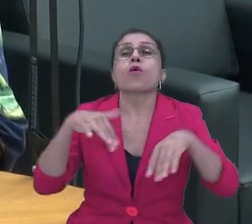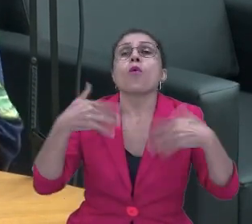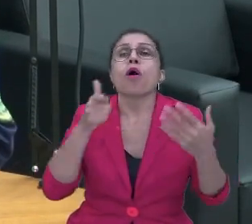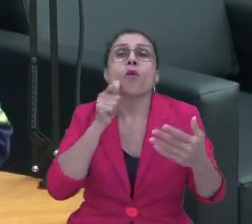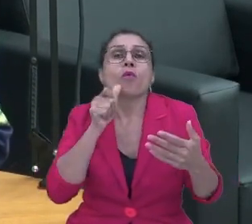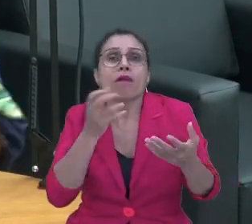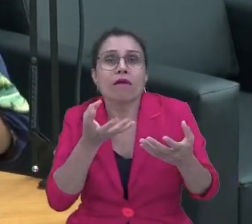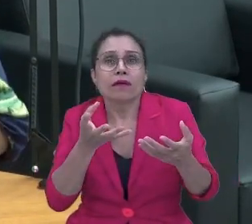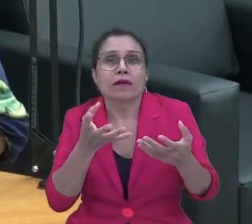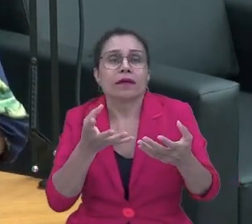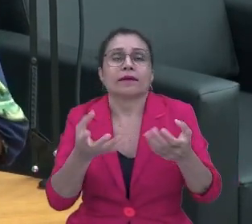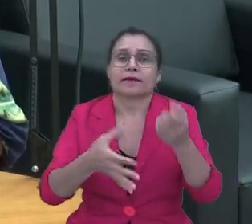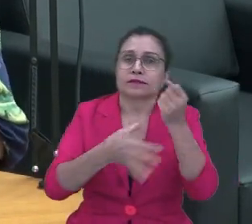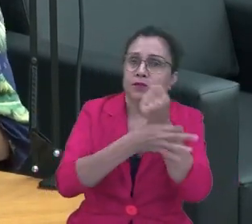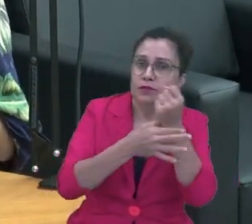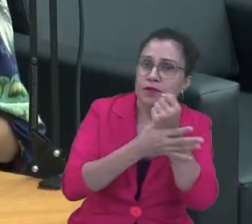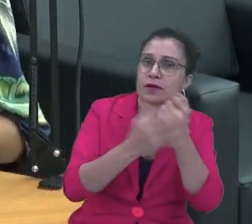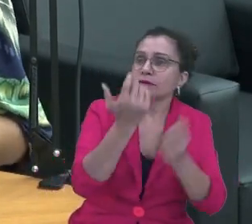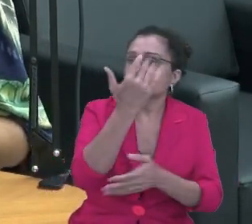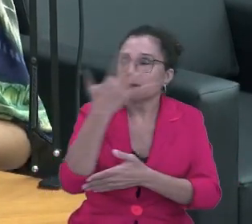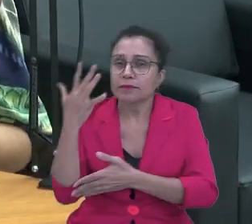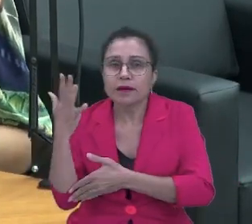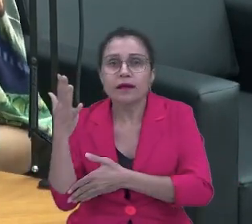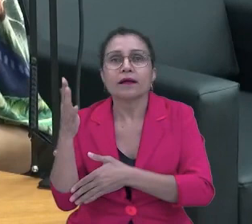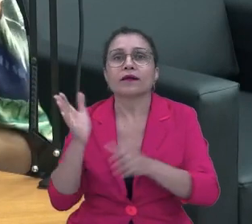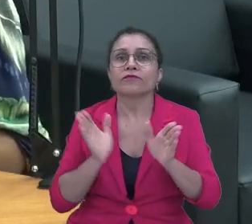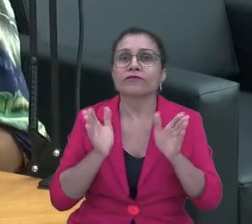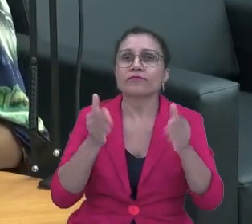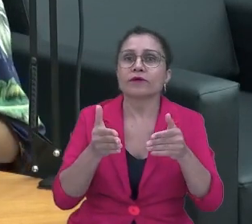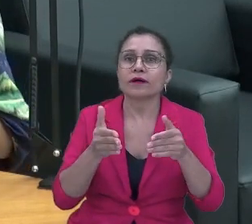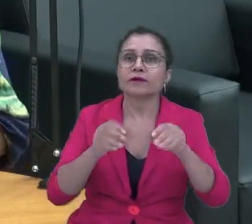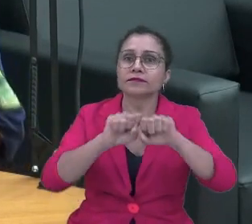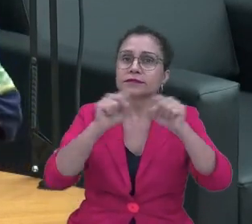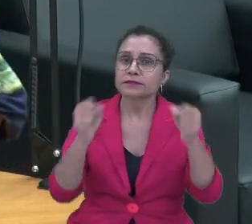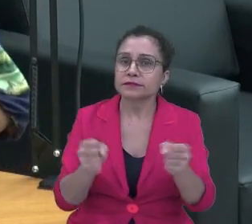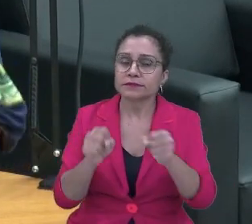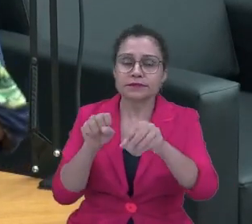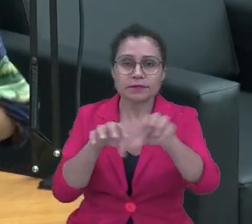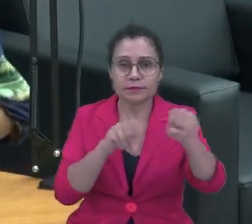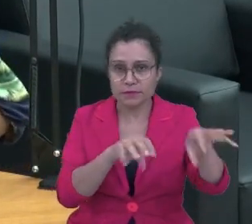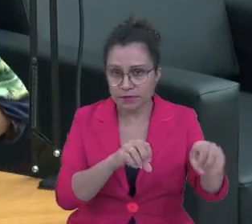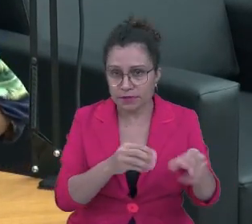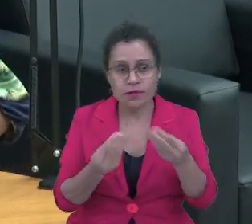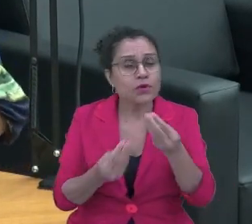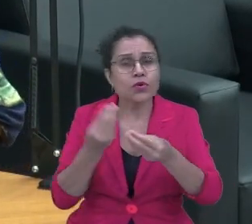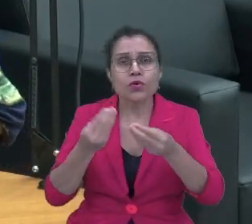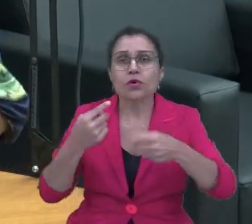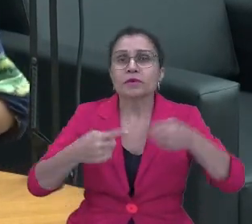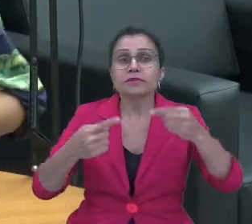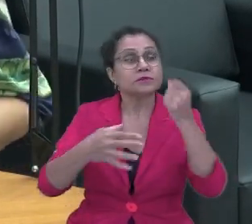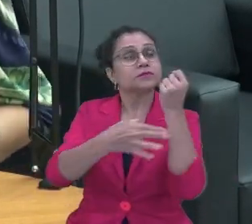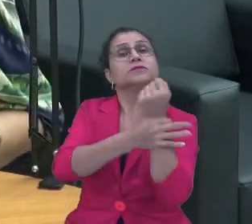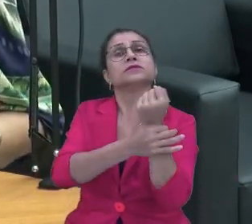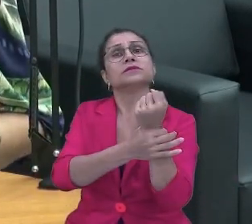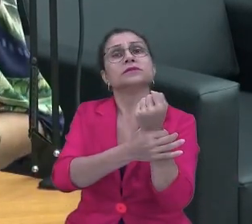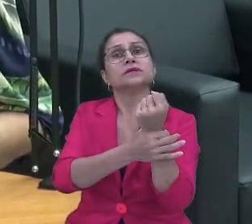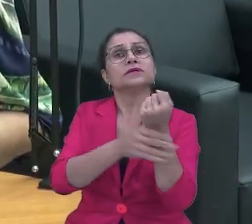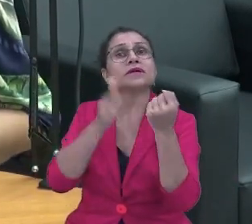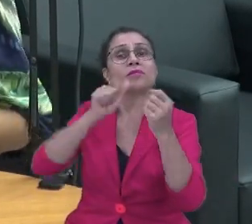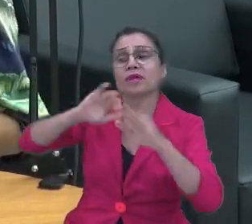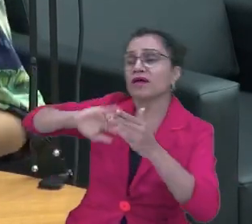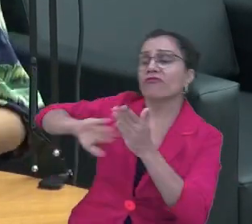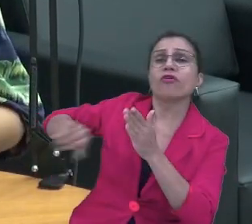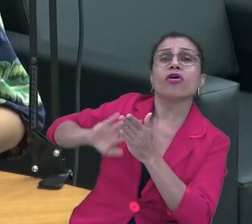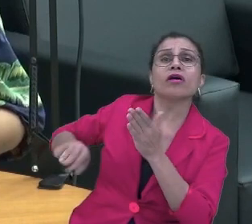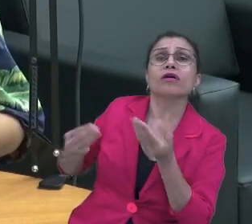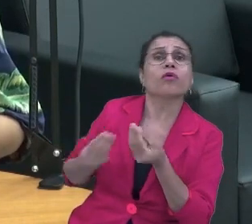né, voltado para a questão ambiental, voltado para o sistema educacional, Porque não tem hoje como se discutir segurança e a mulher está de